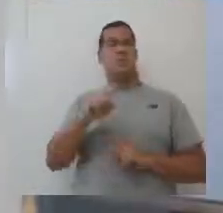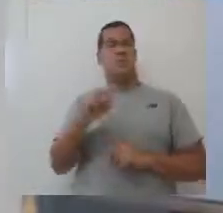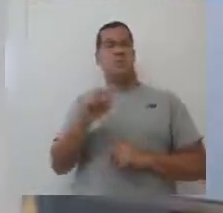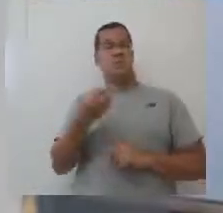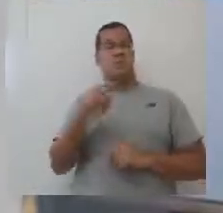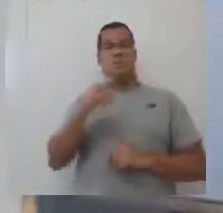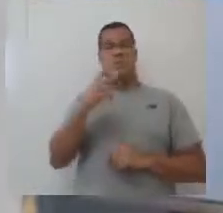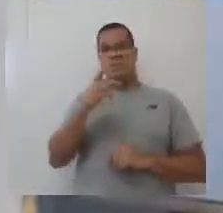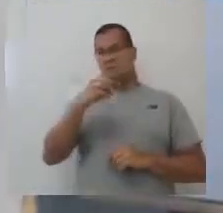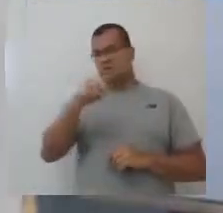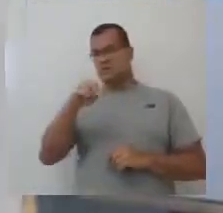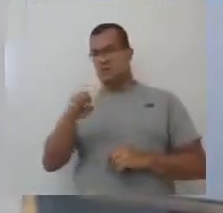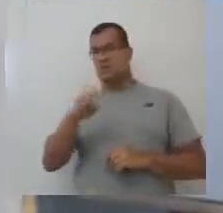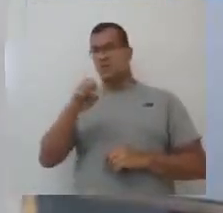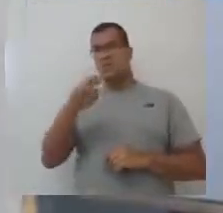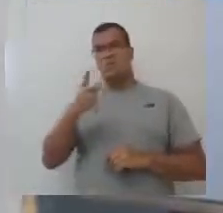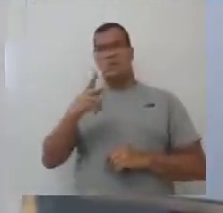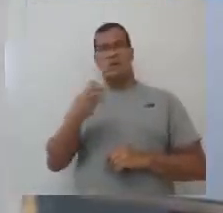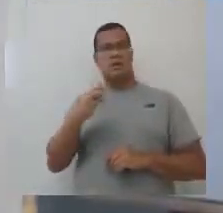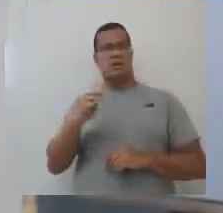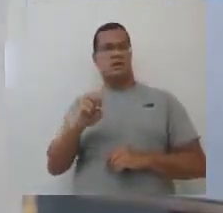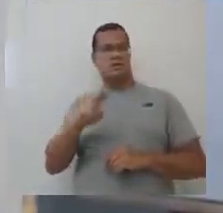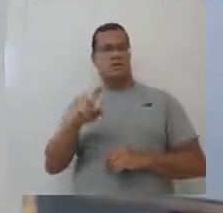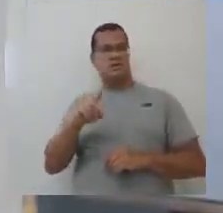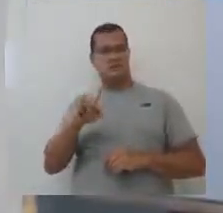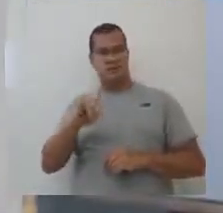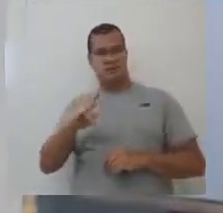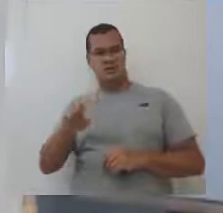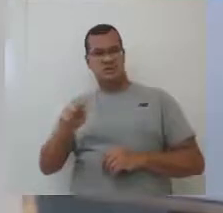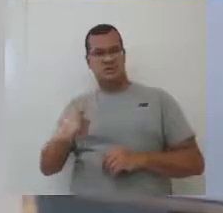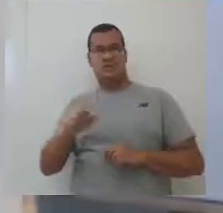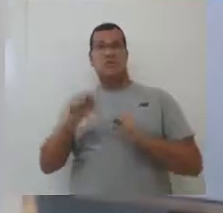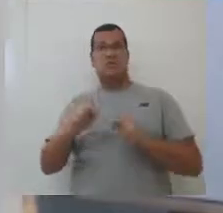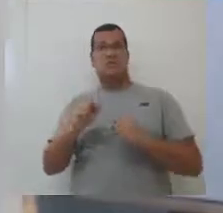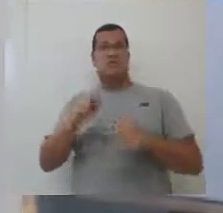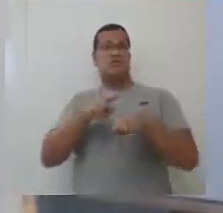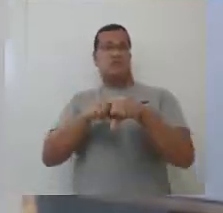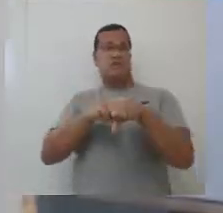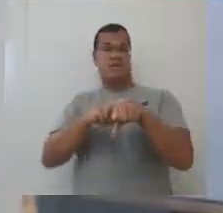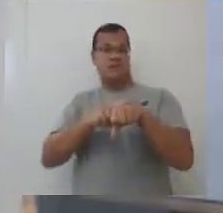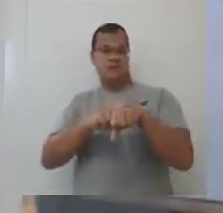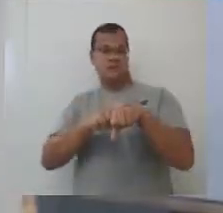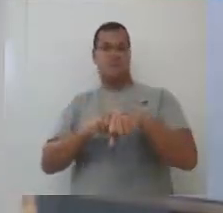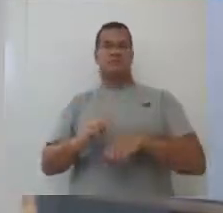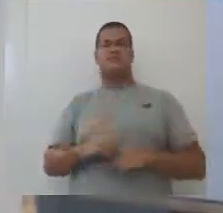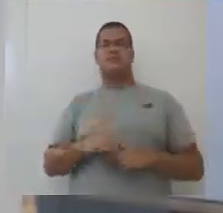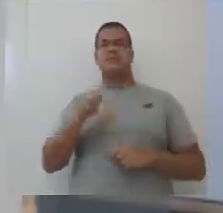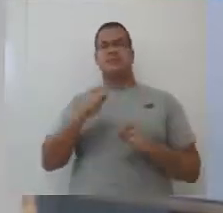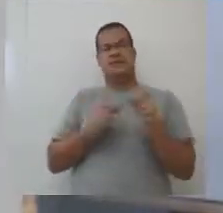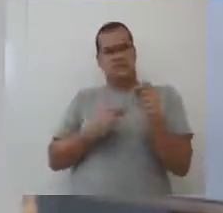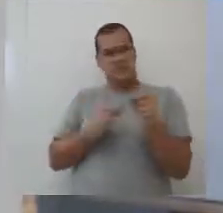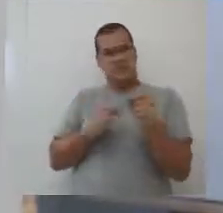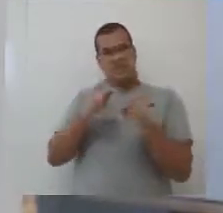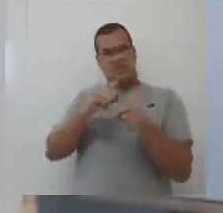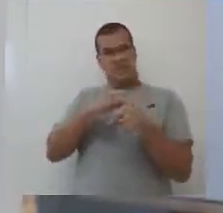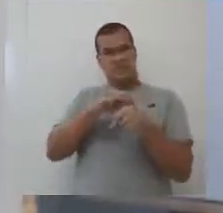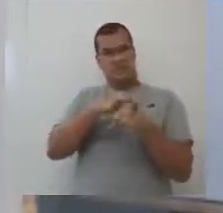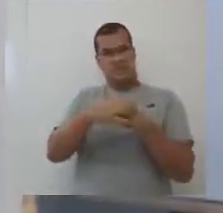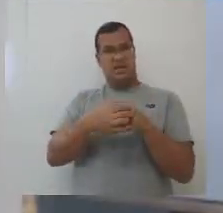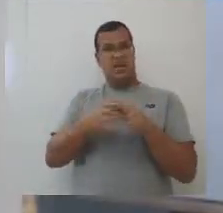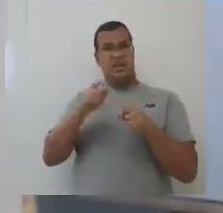Depois eu tenho aqui, ó, olha pra mim. Ela pode ser verde. Se a semente ela é verde,